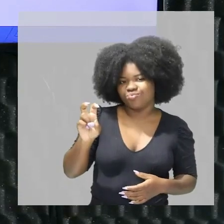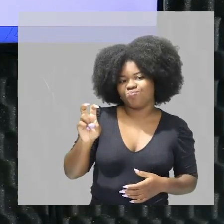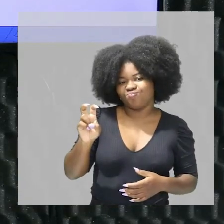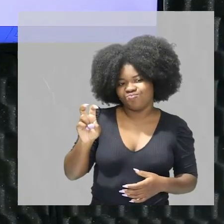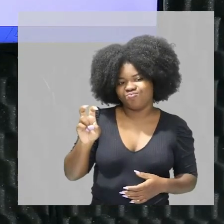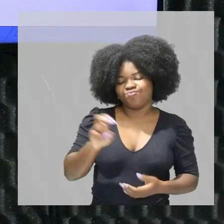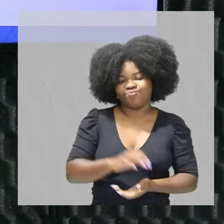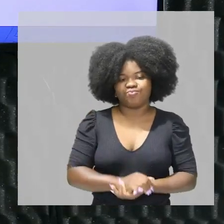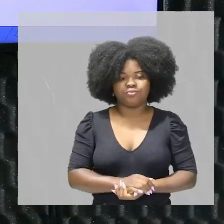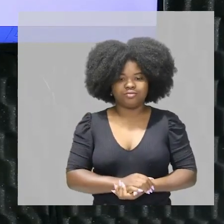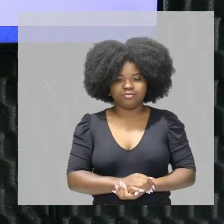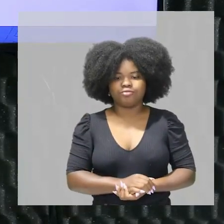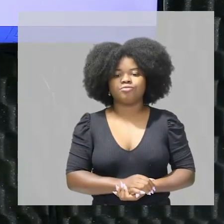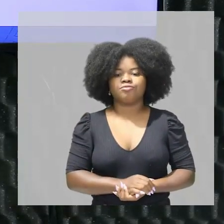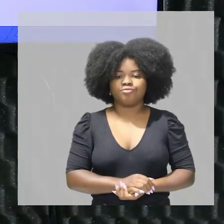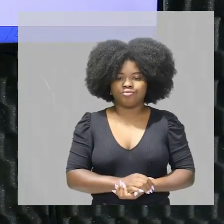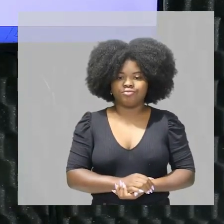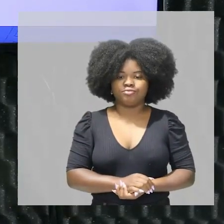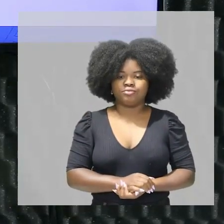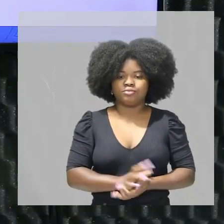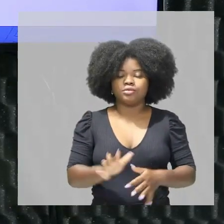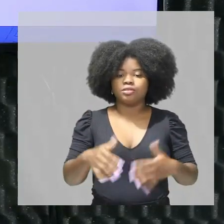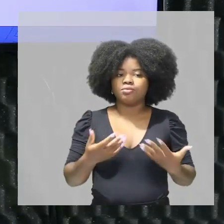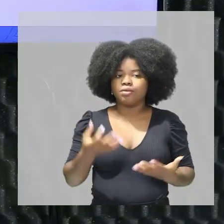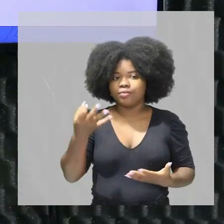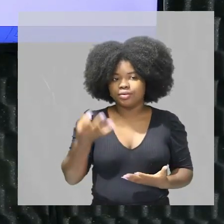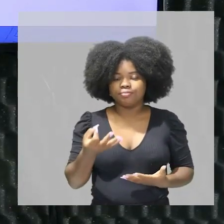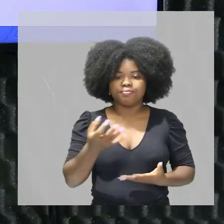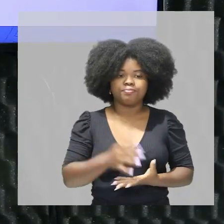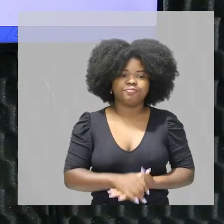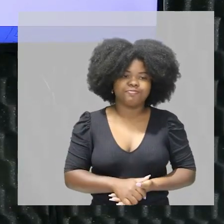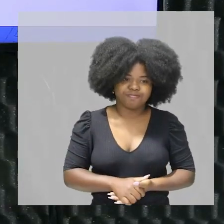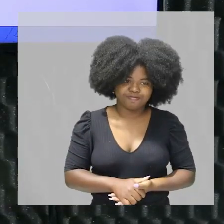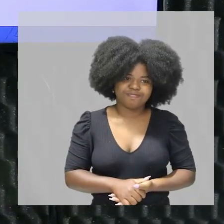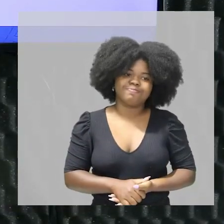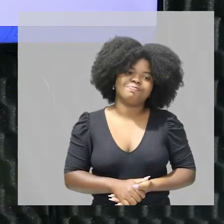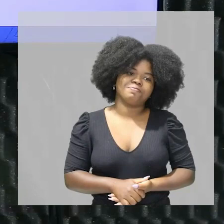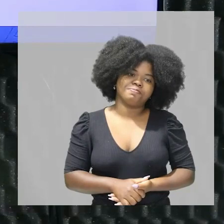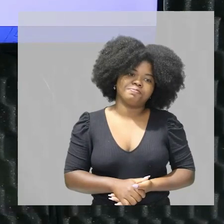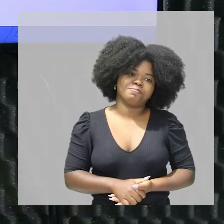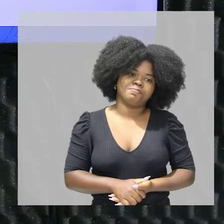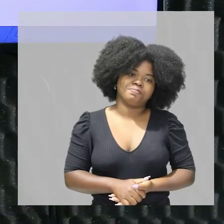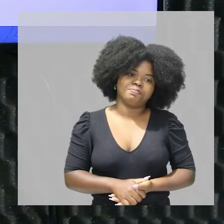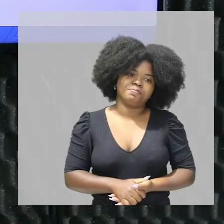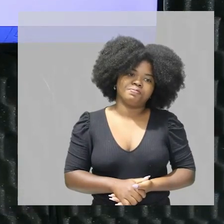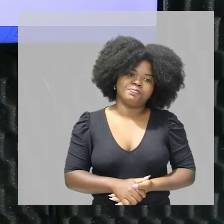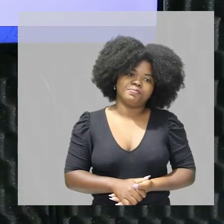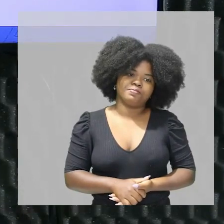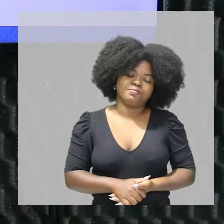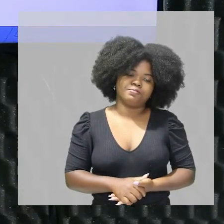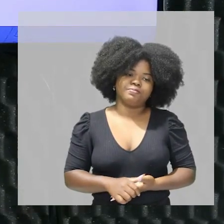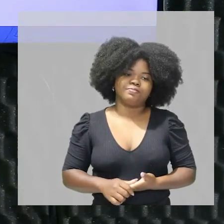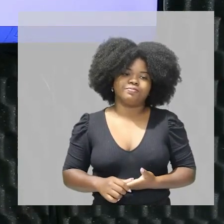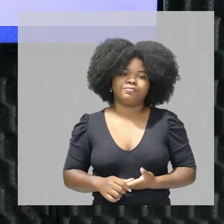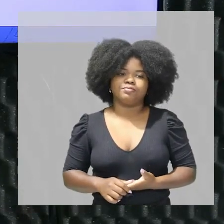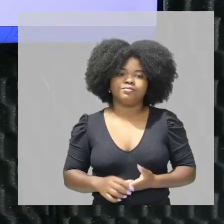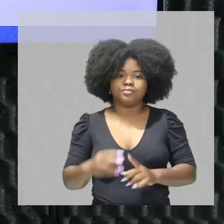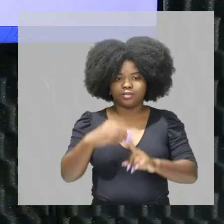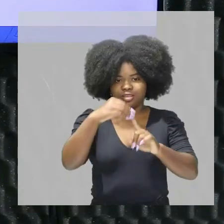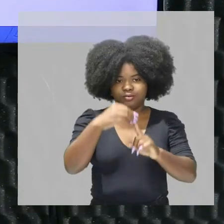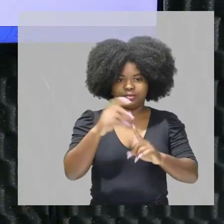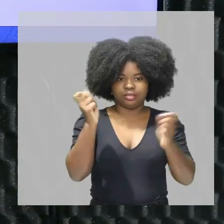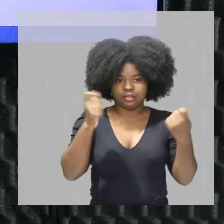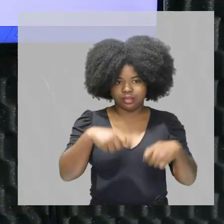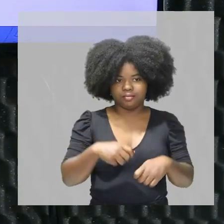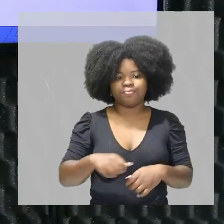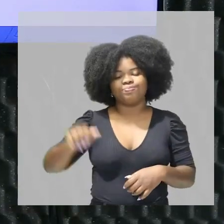indução assim como a indução então o que que a gente vai fazer nós só temos aqui uma opção a única opção que nós